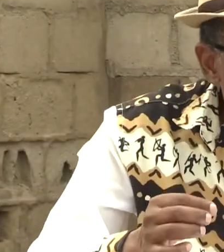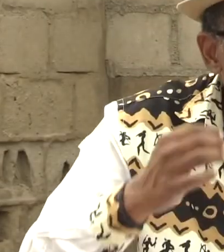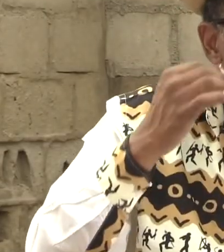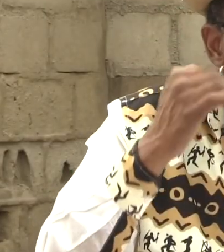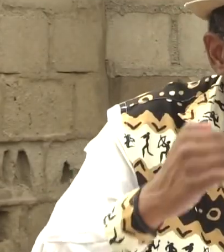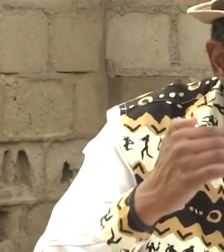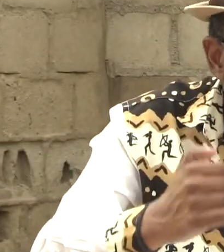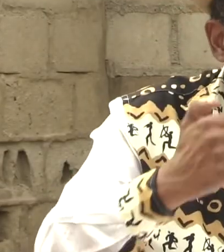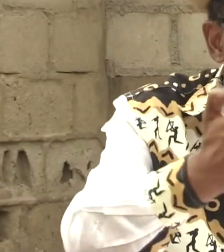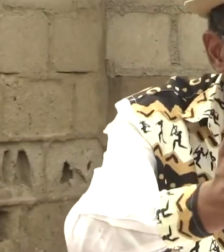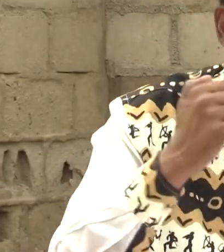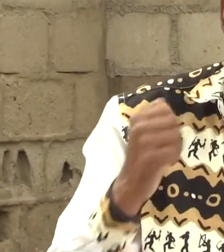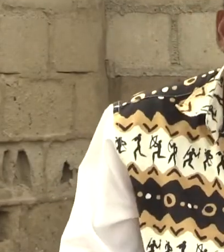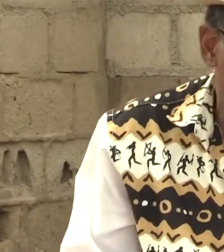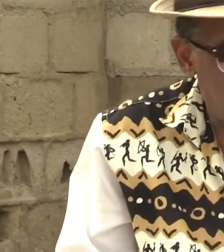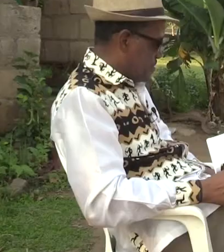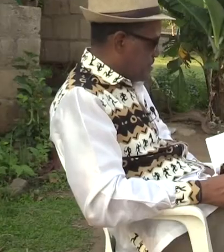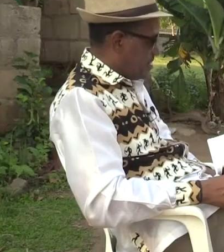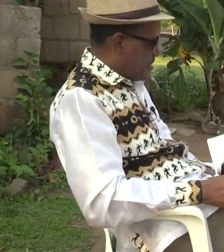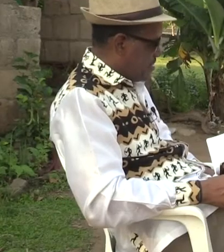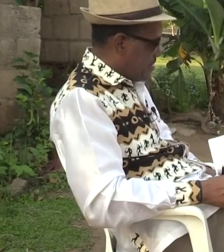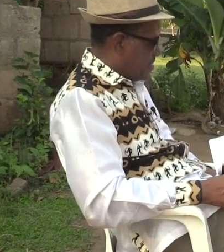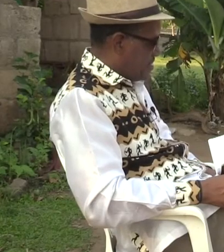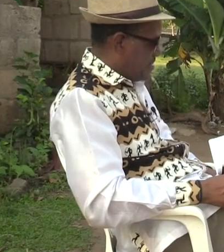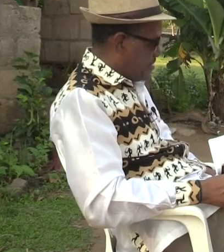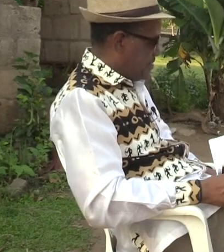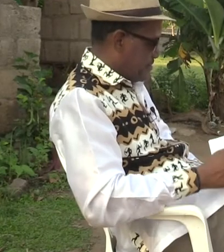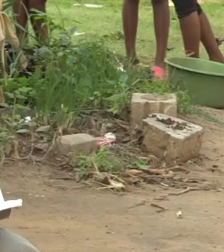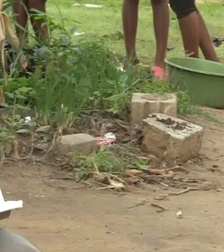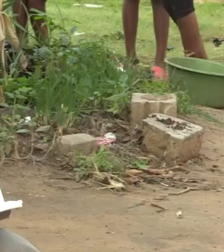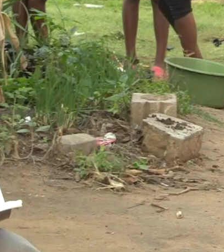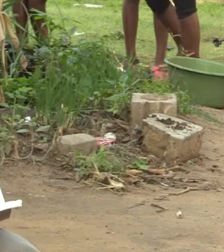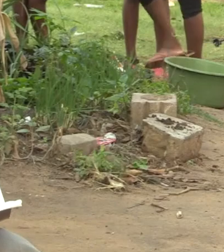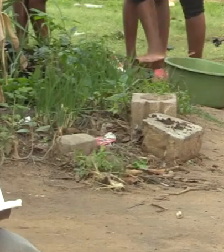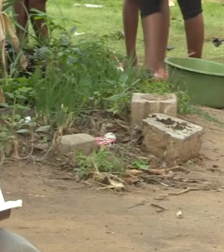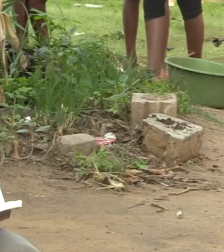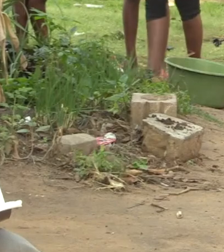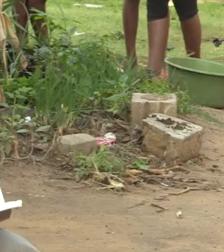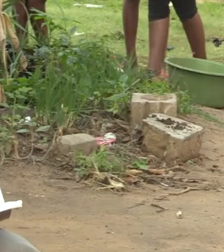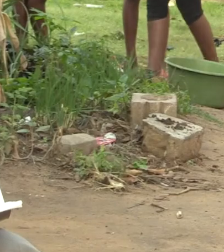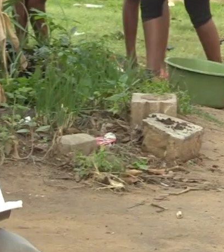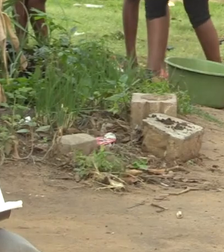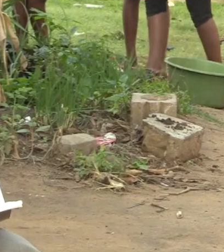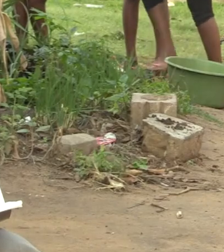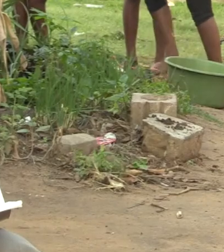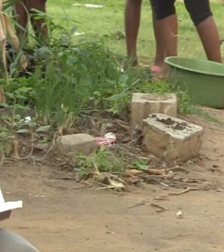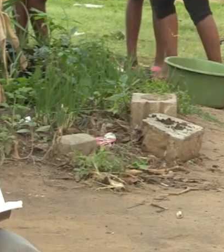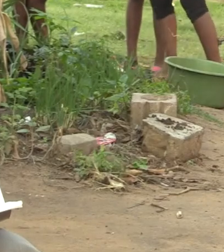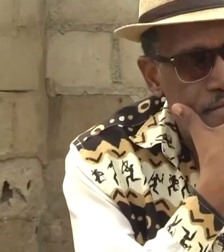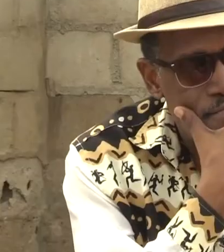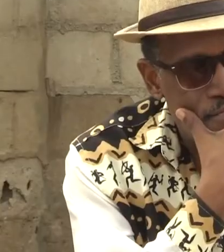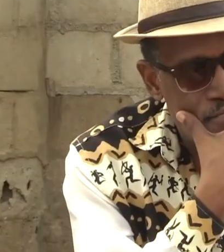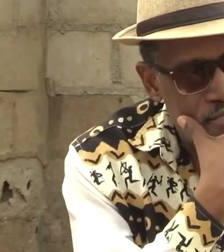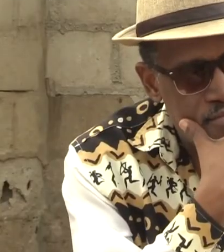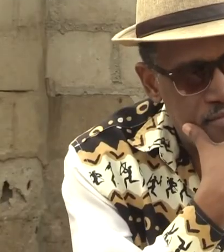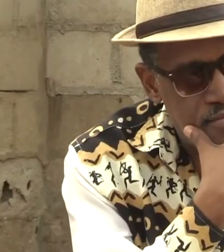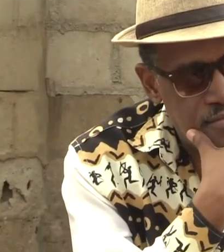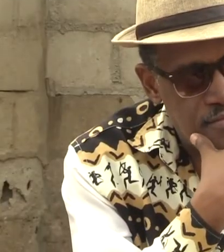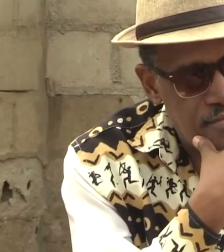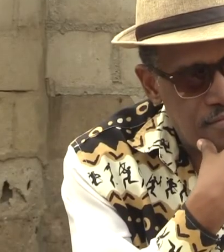necessário para se poder ter essa informação? Muito fácil, pai. Para adquirir a informação, é necessário que o